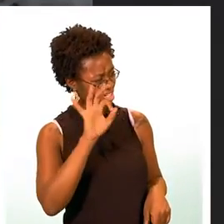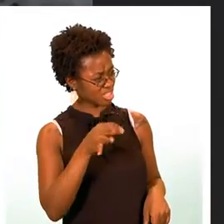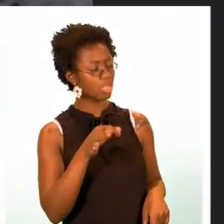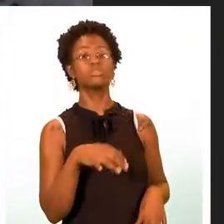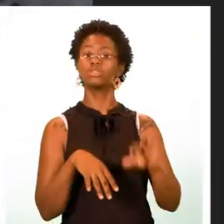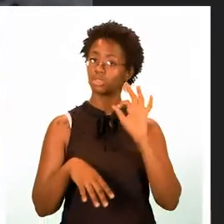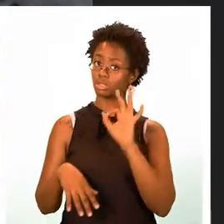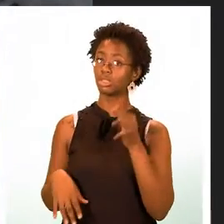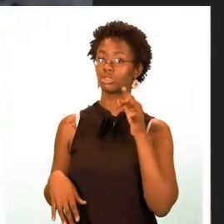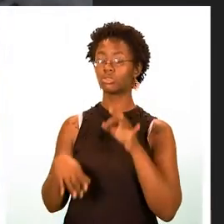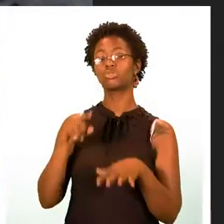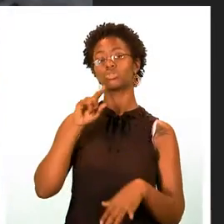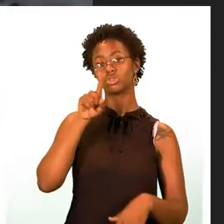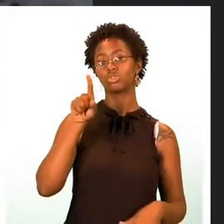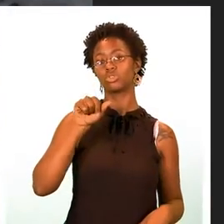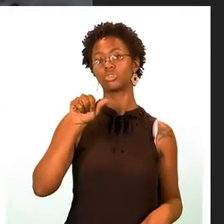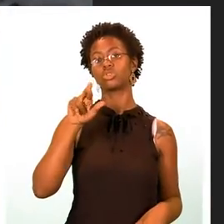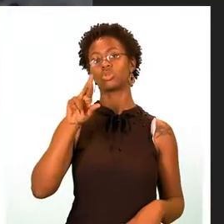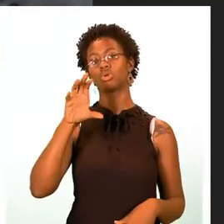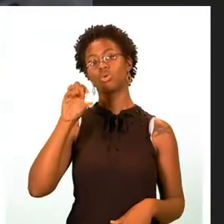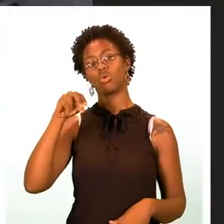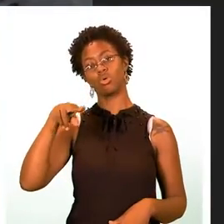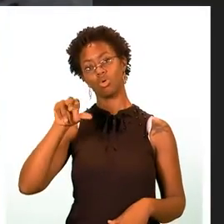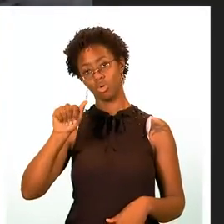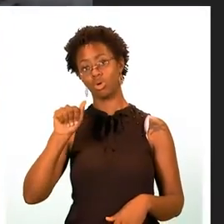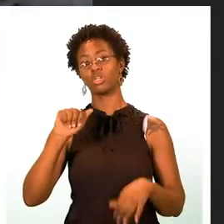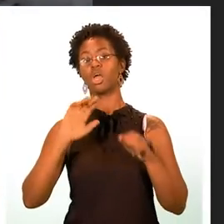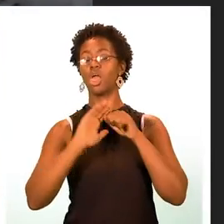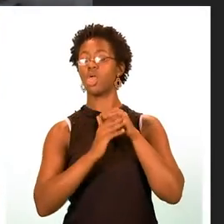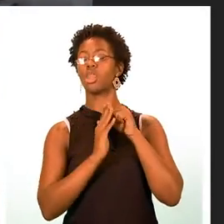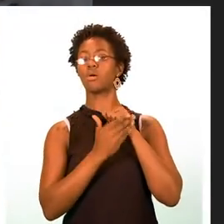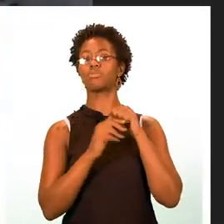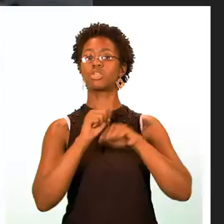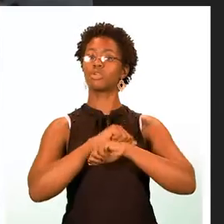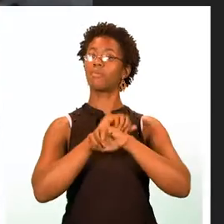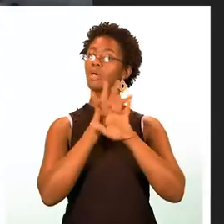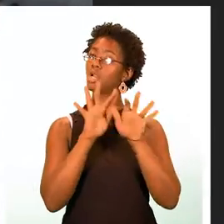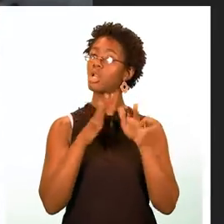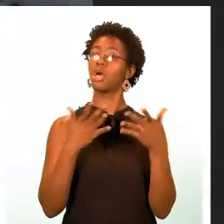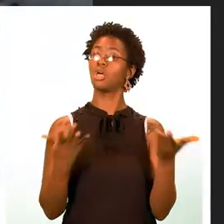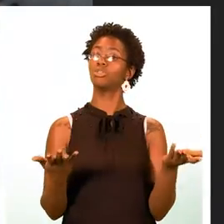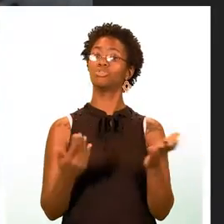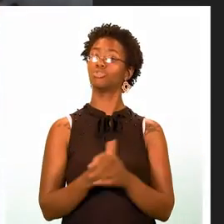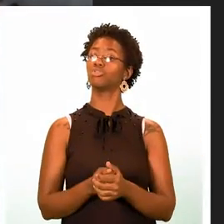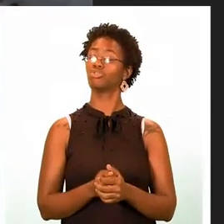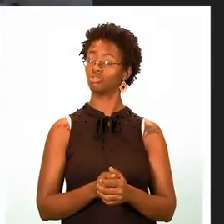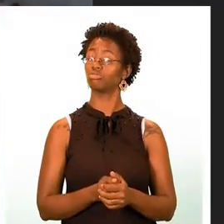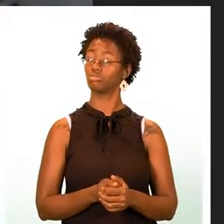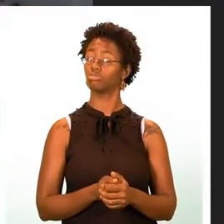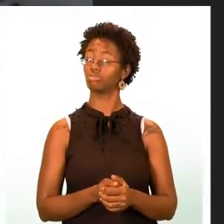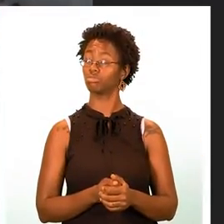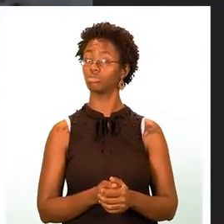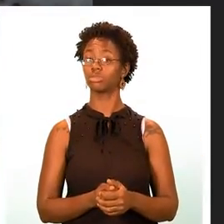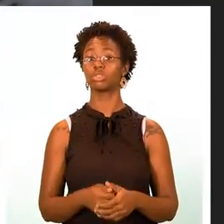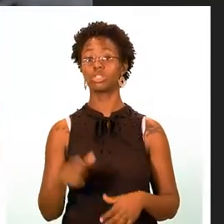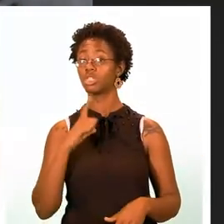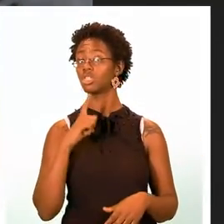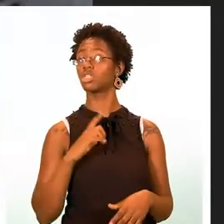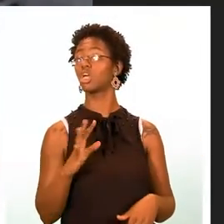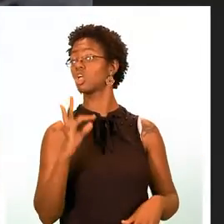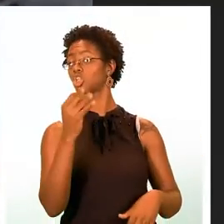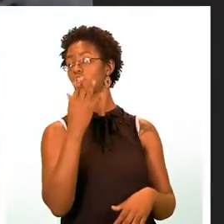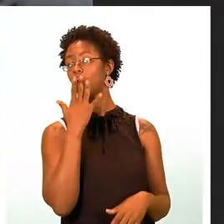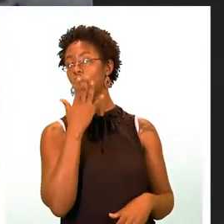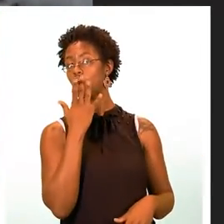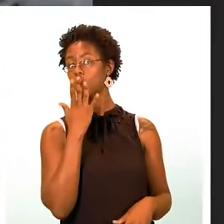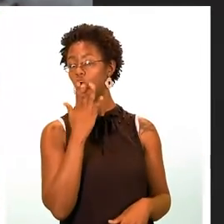Essa é uma zircônia com a lapidação de diamante, de brilhante, desculpa. Essa é a zircônia. E olha, tem